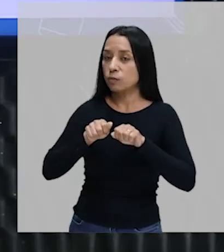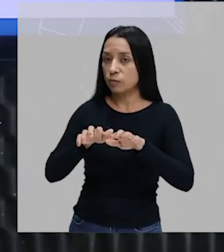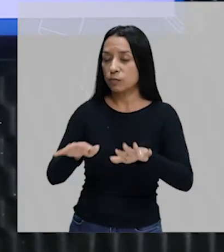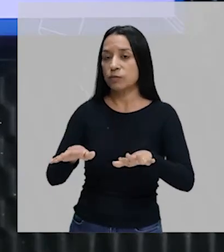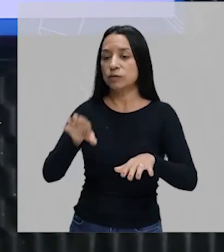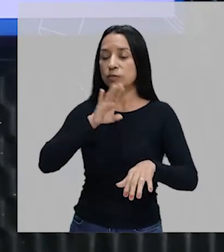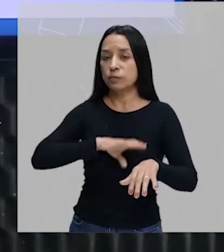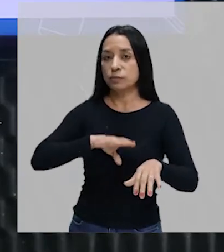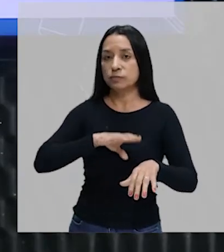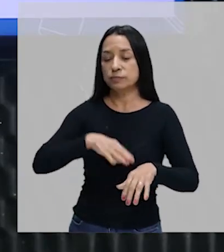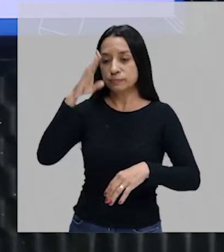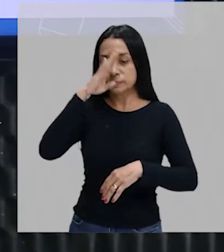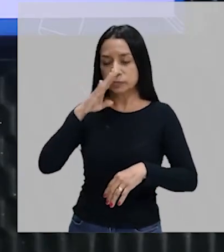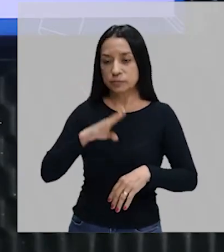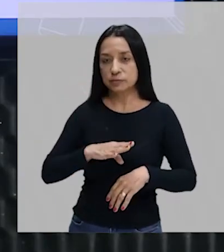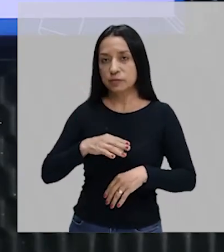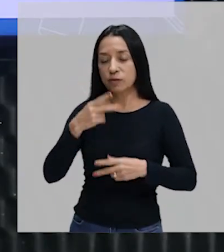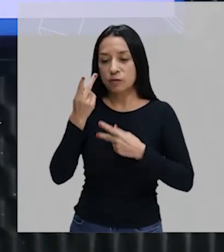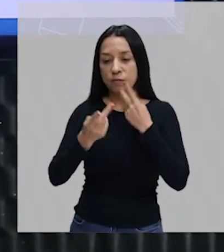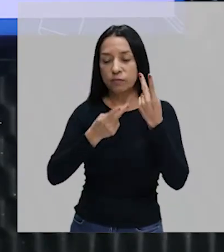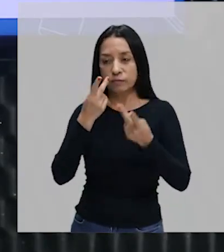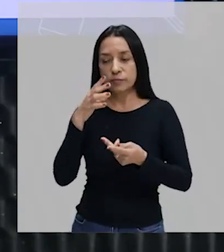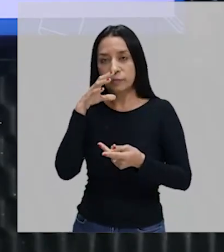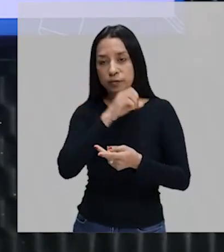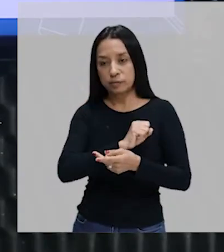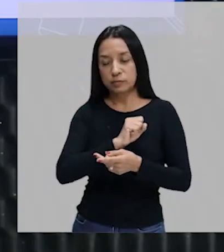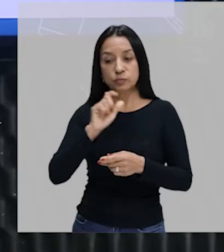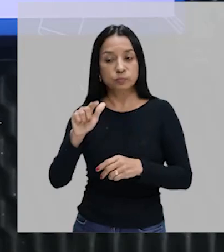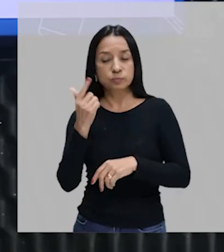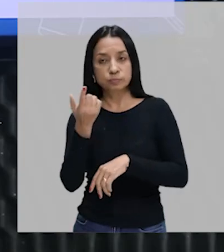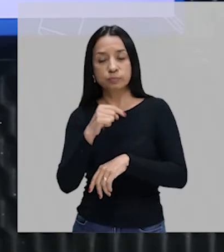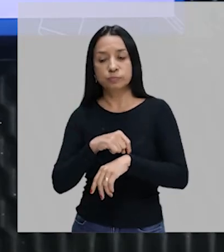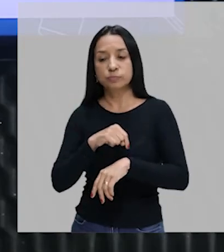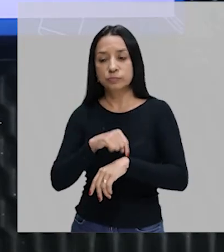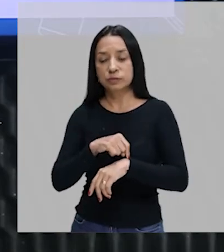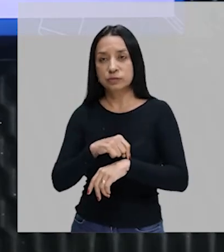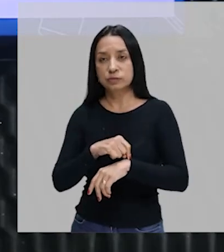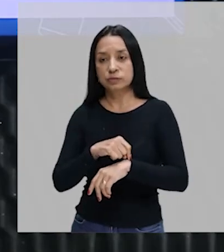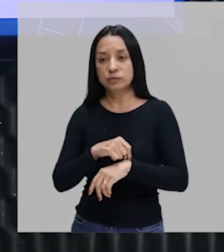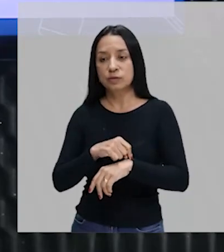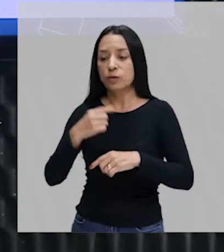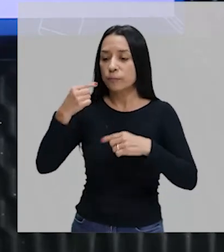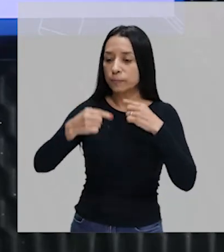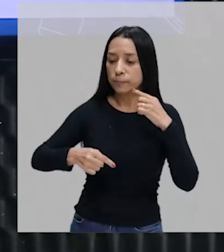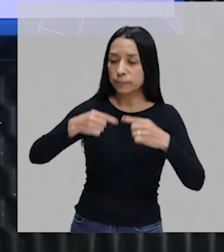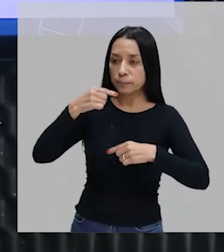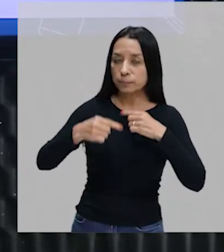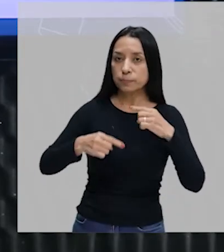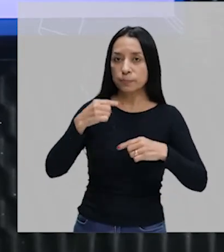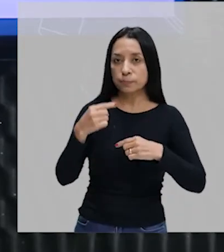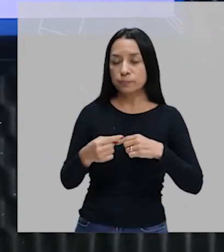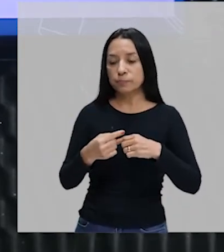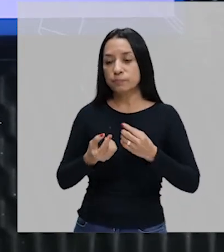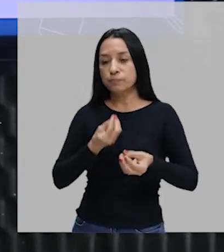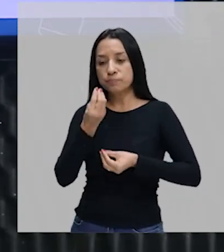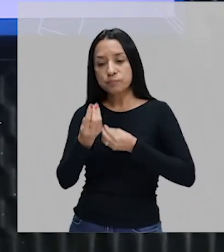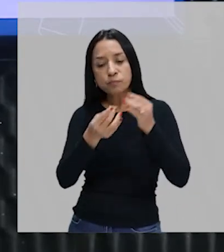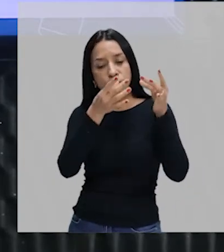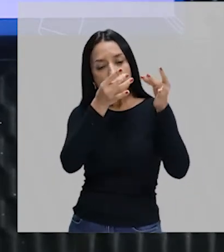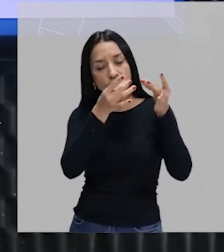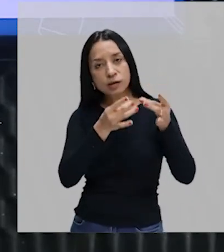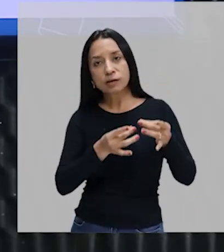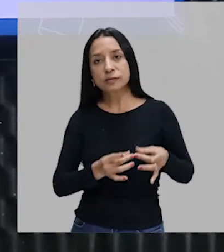falar rapidamente, porque em outro momento nós iremos discutir de uma forma mais